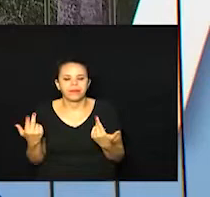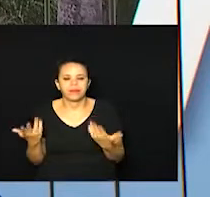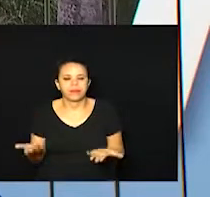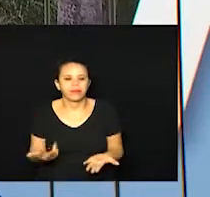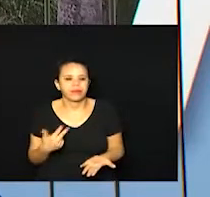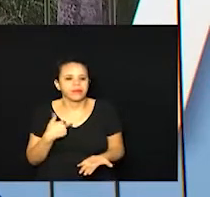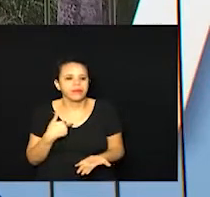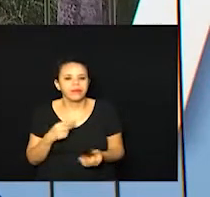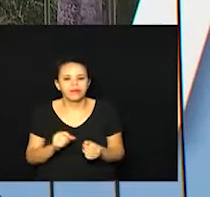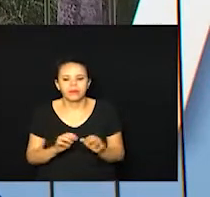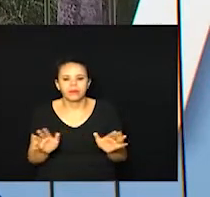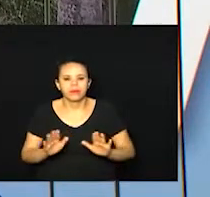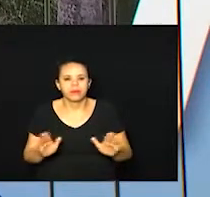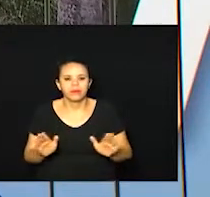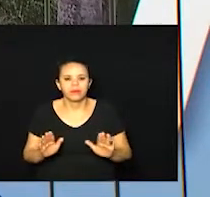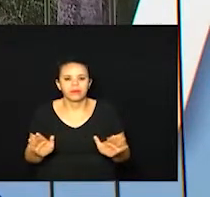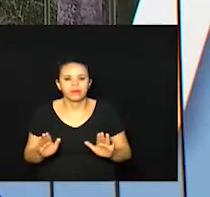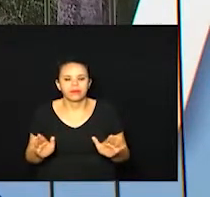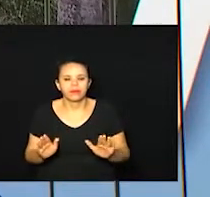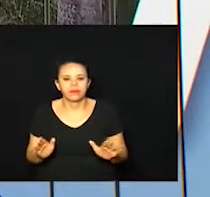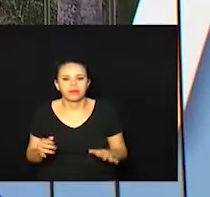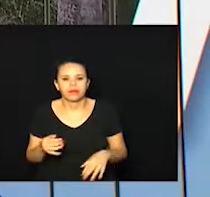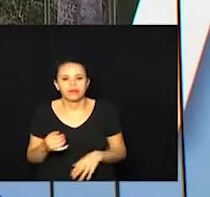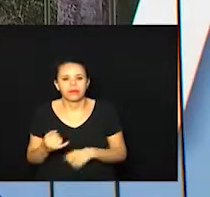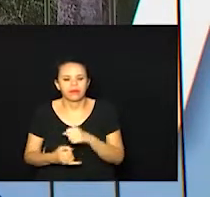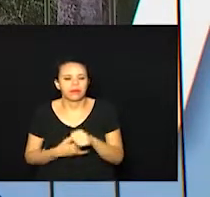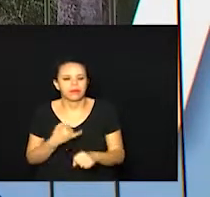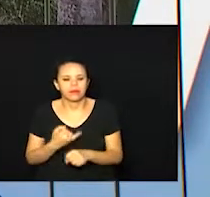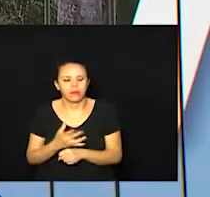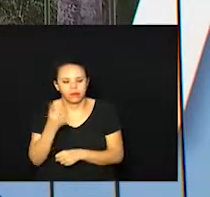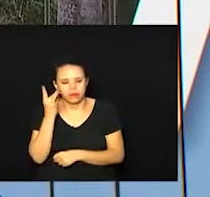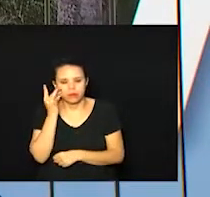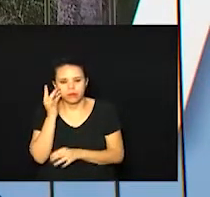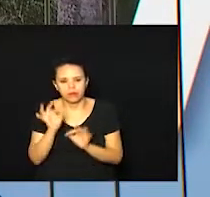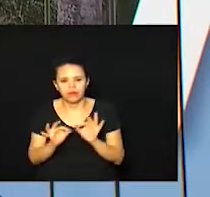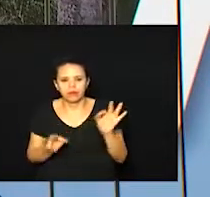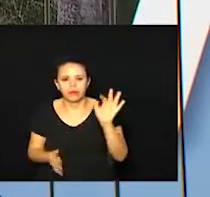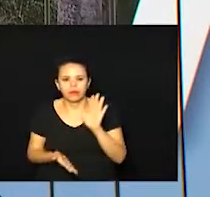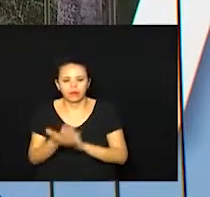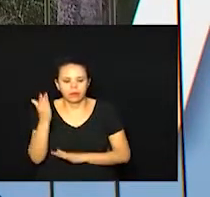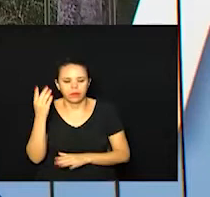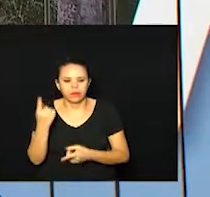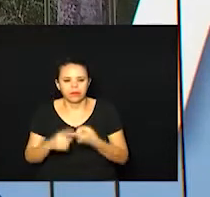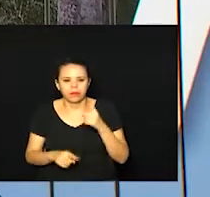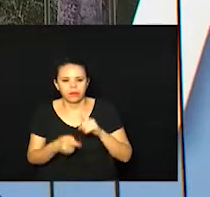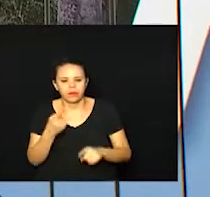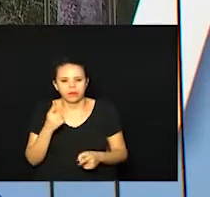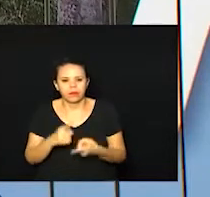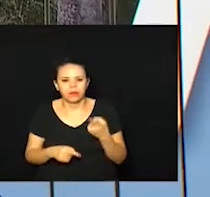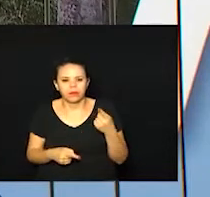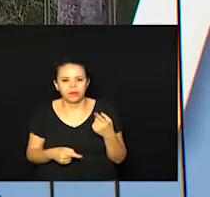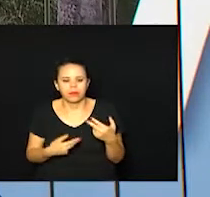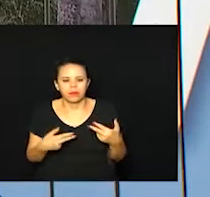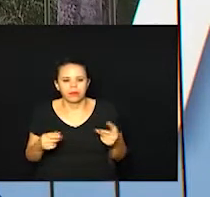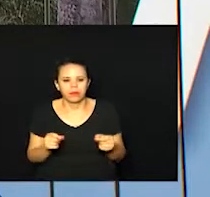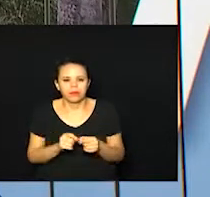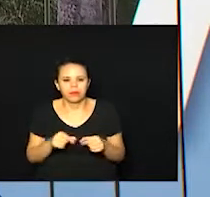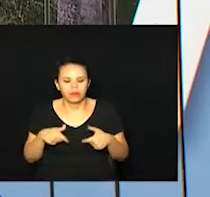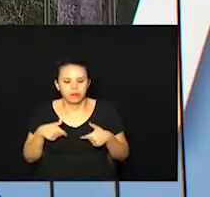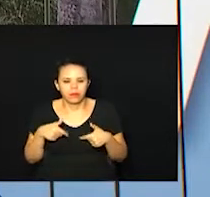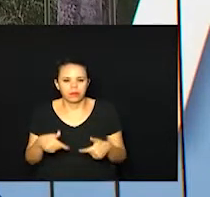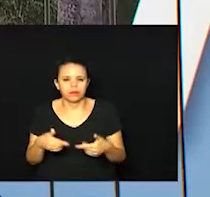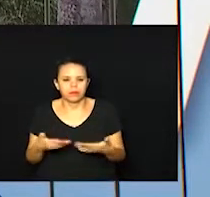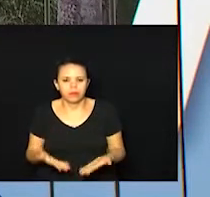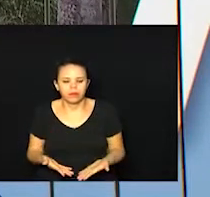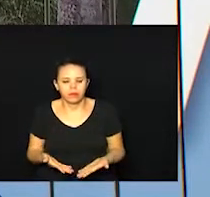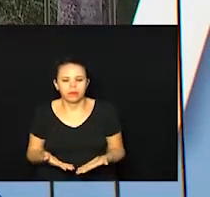dá para ser de meio eletrônico, você precisa se deslocar. Então, nós vamos combinar essa ação aqui